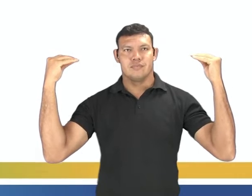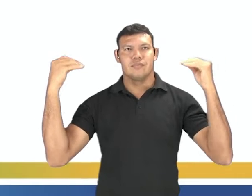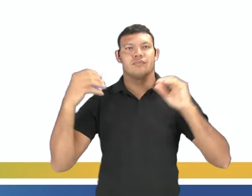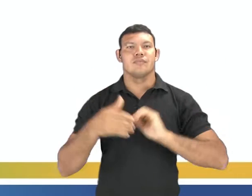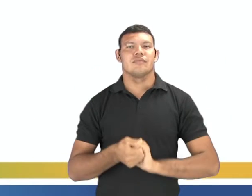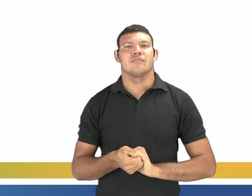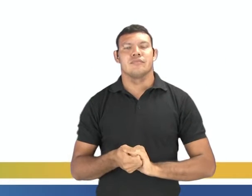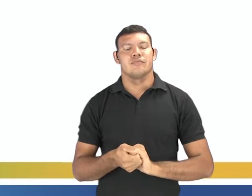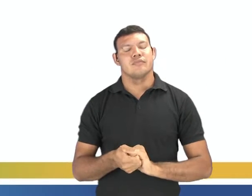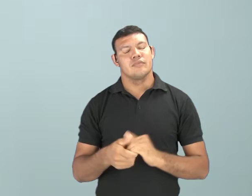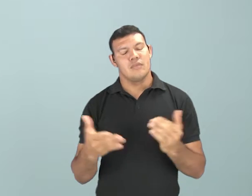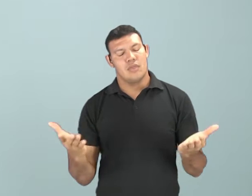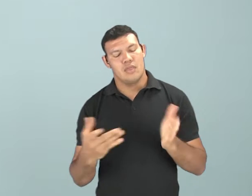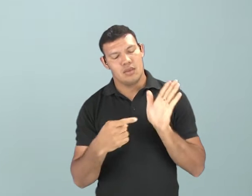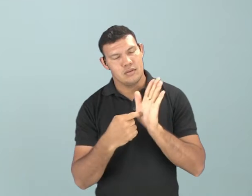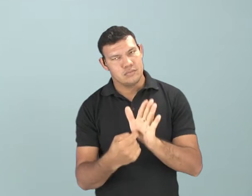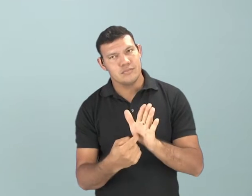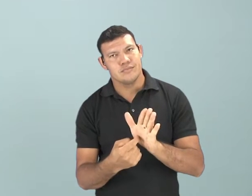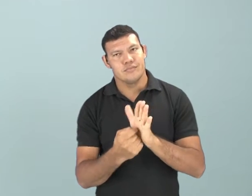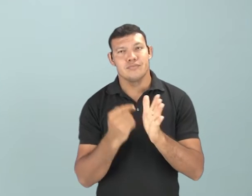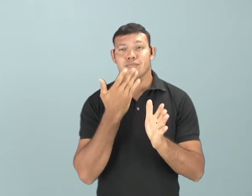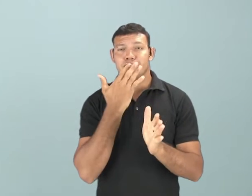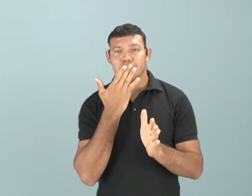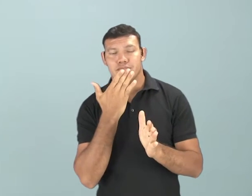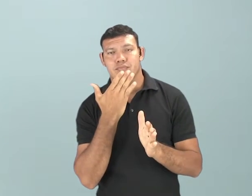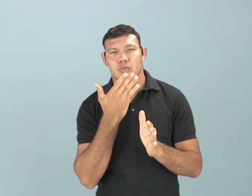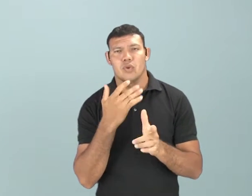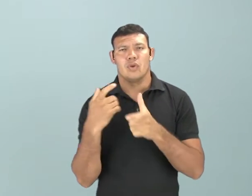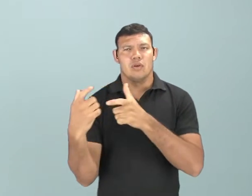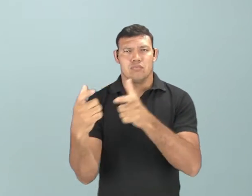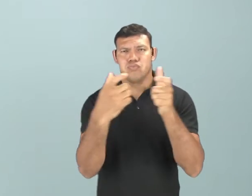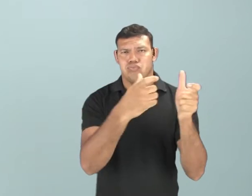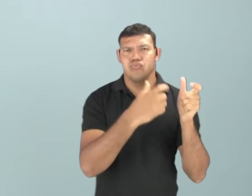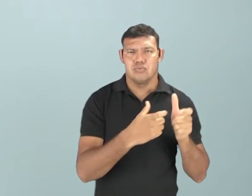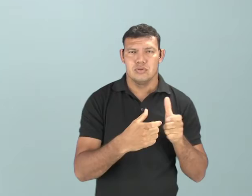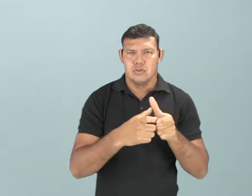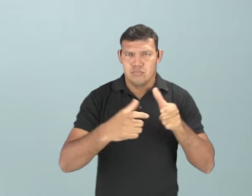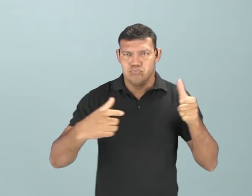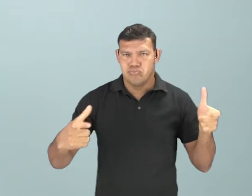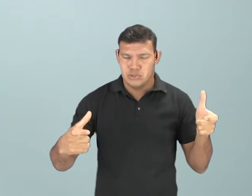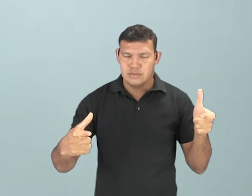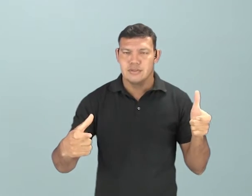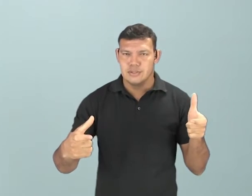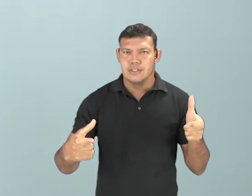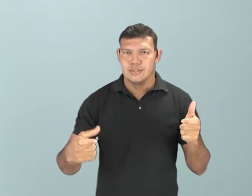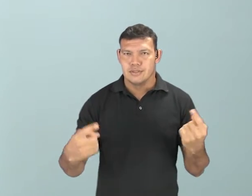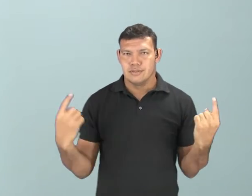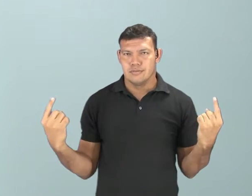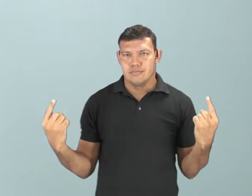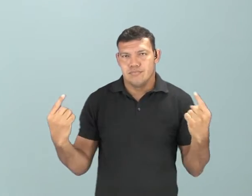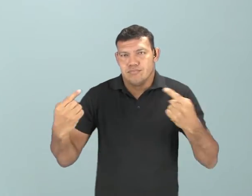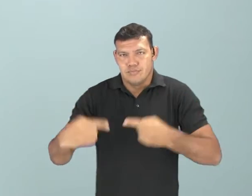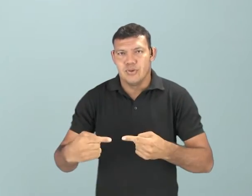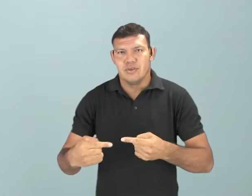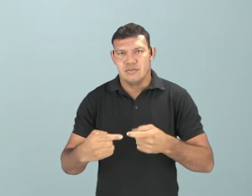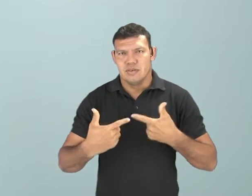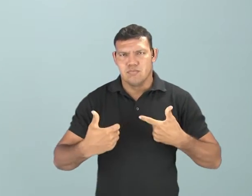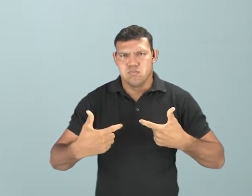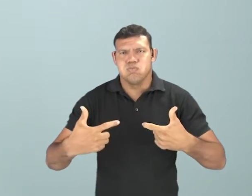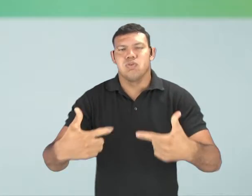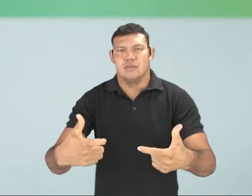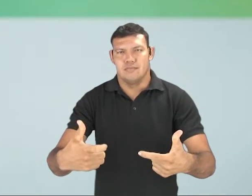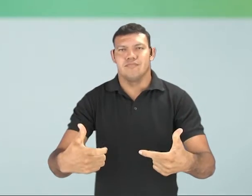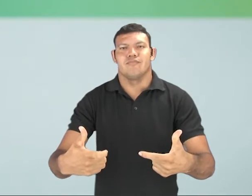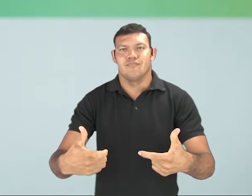foi a configuração e com o passar do tempo algumas disputas territoriais envolvendo inclusive guerras fizeram